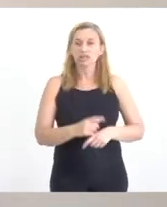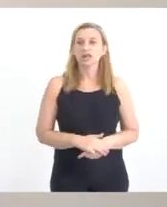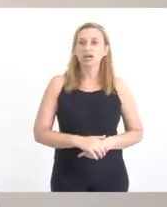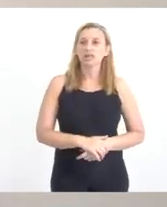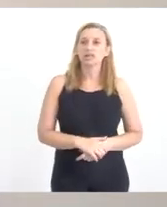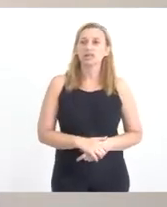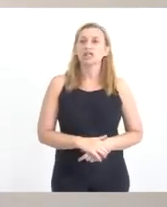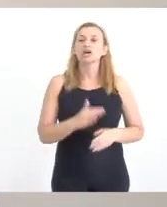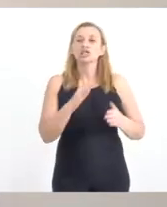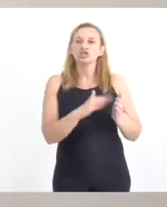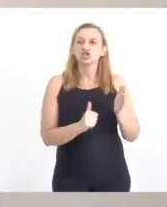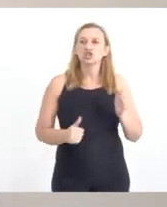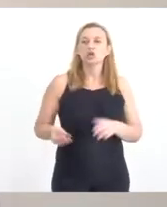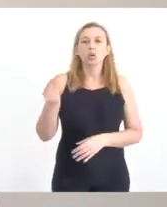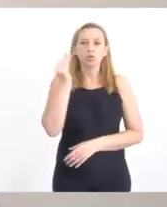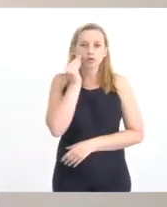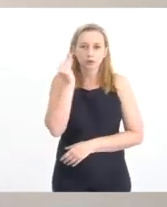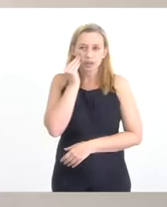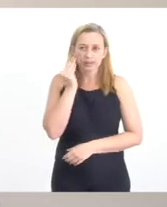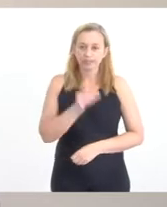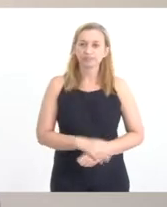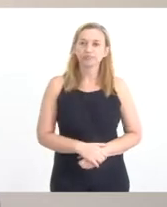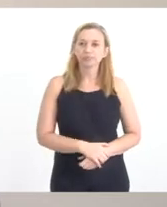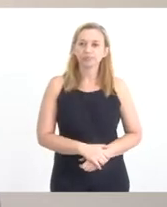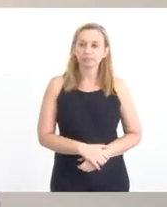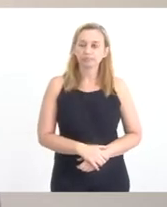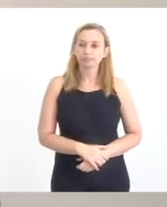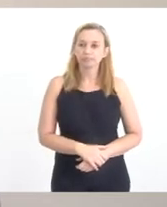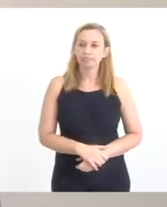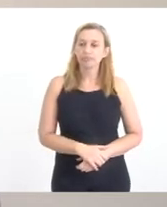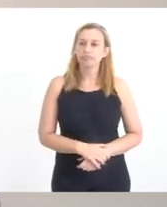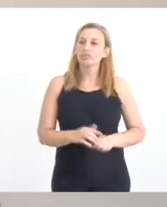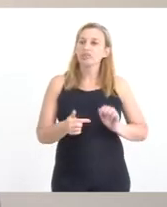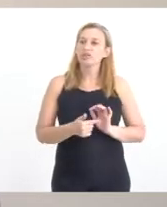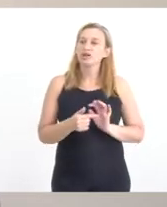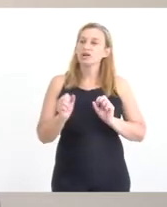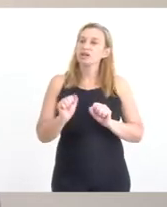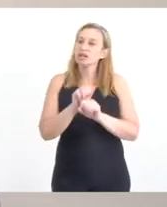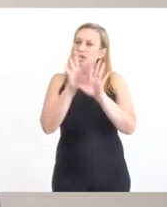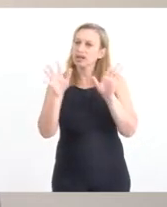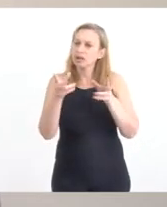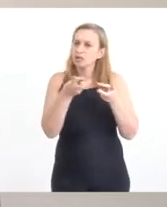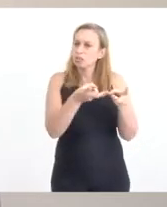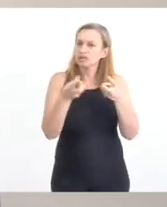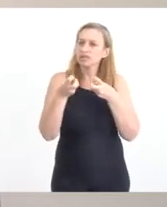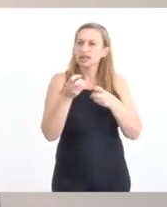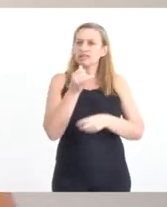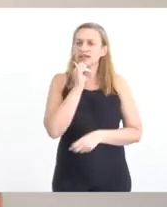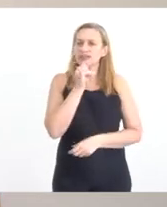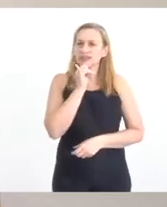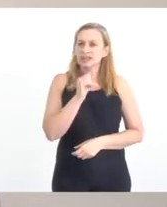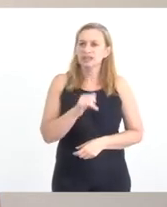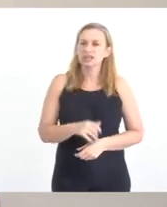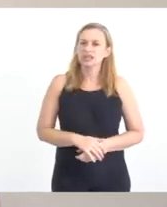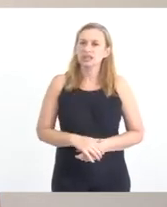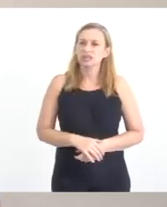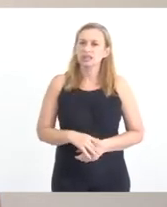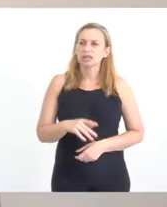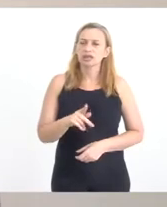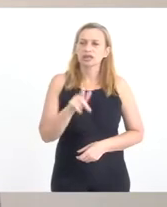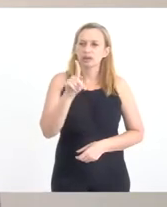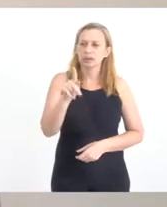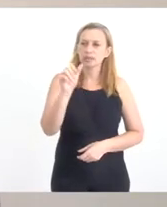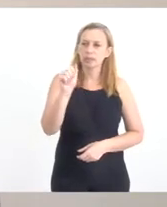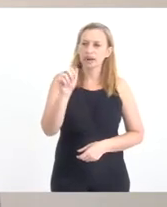tira oportunidade é isso fica muito claro quando a gente chega observa por exemplo os padrões